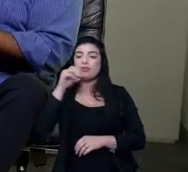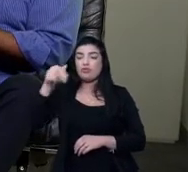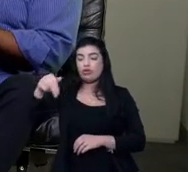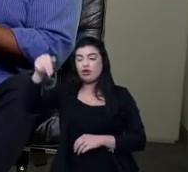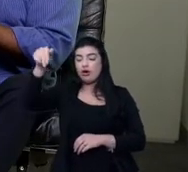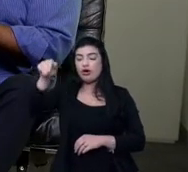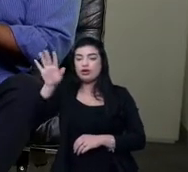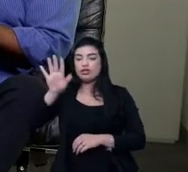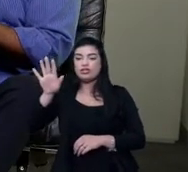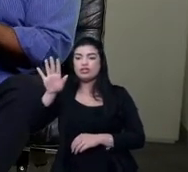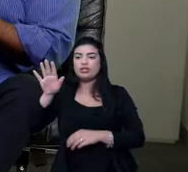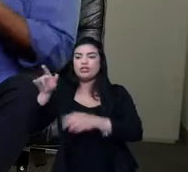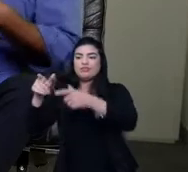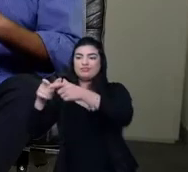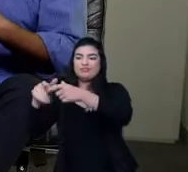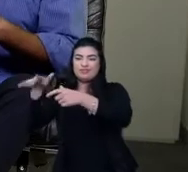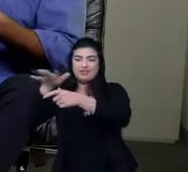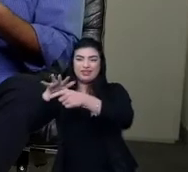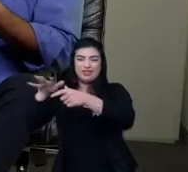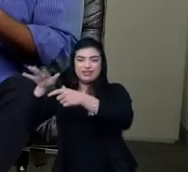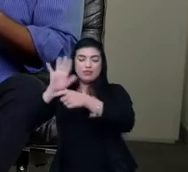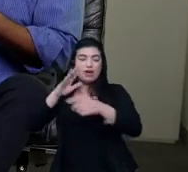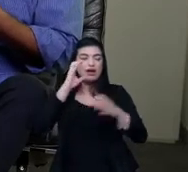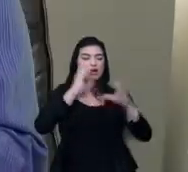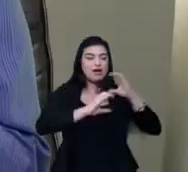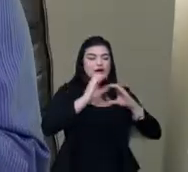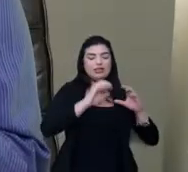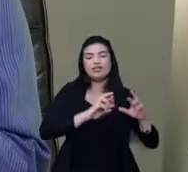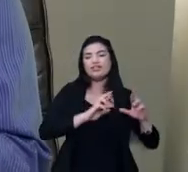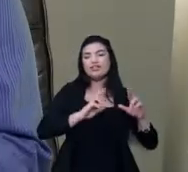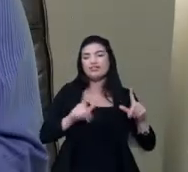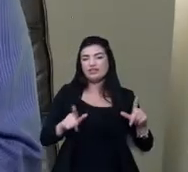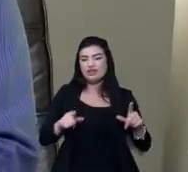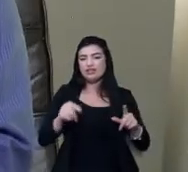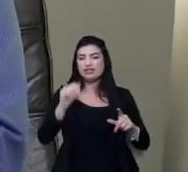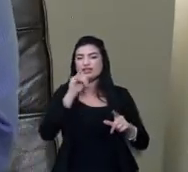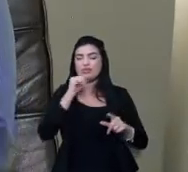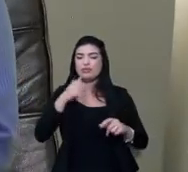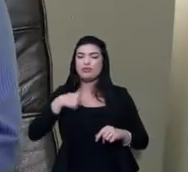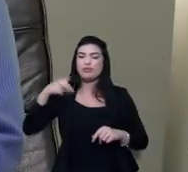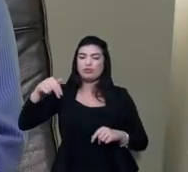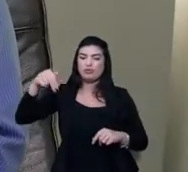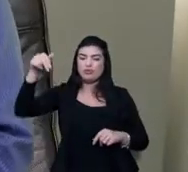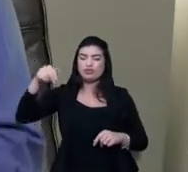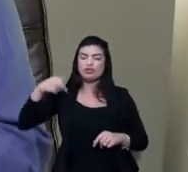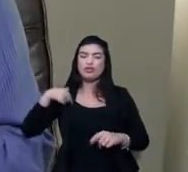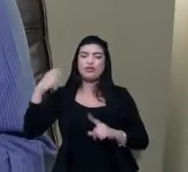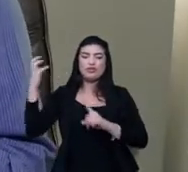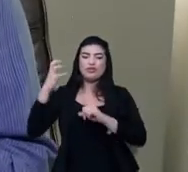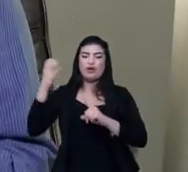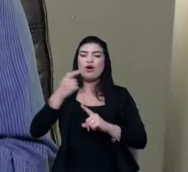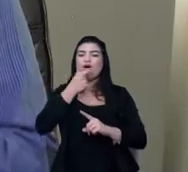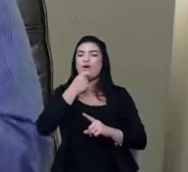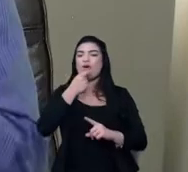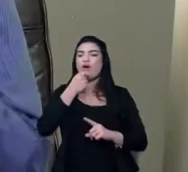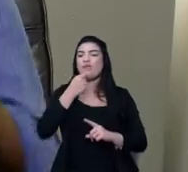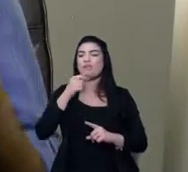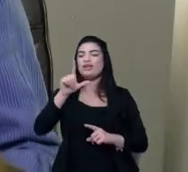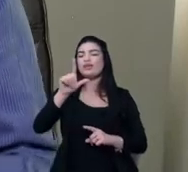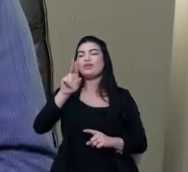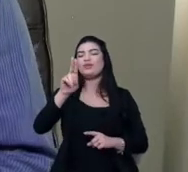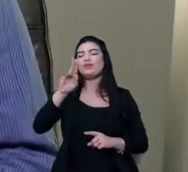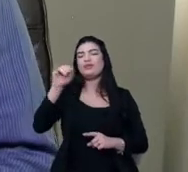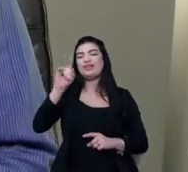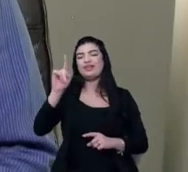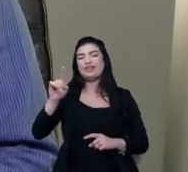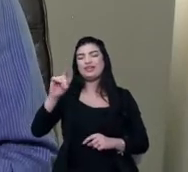é... Eu sou nordestino, então a minha grande influência como nordestino é Luiz Gonzaga. E toda aquela turma